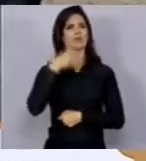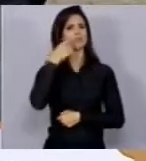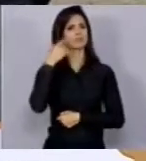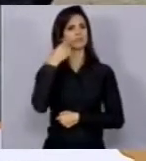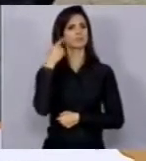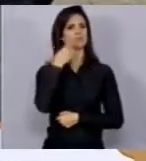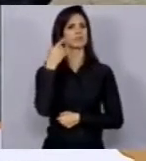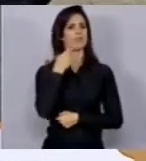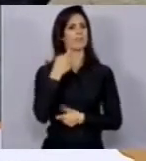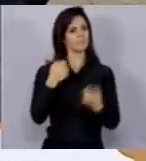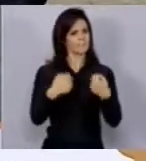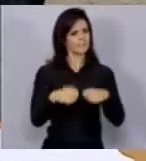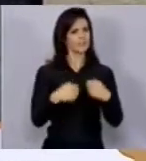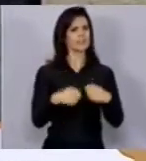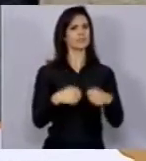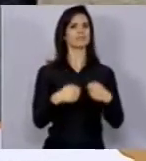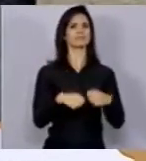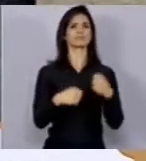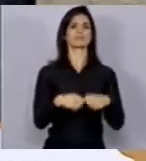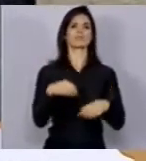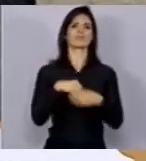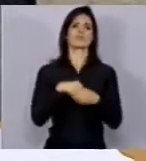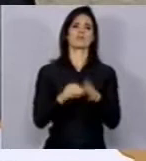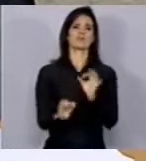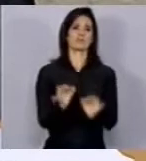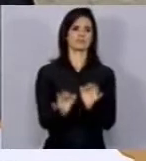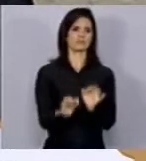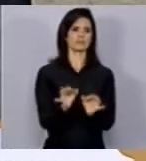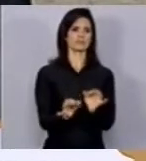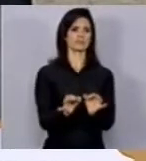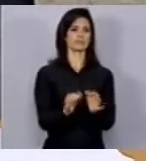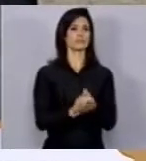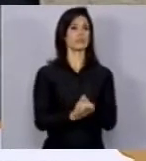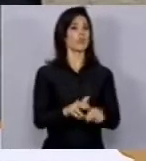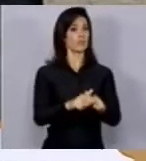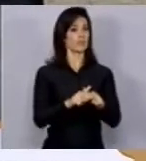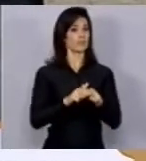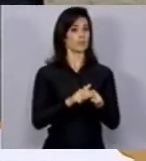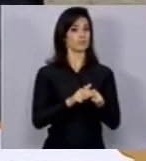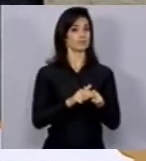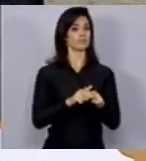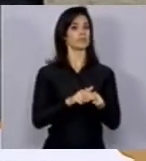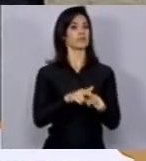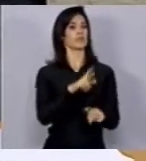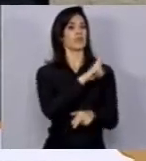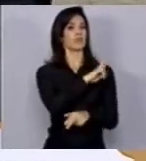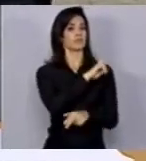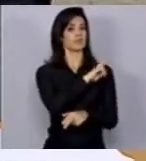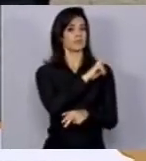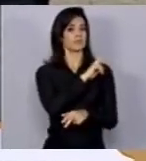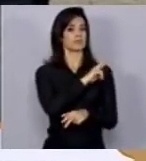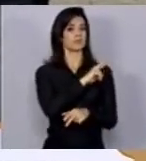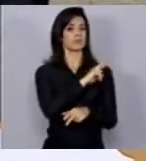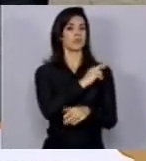advogado é indispensável à administração da justiça. Portanto, essa missão pacificadora também